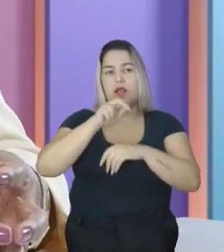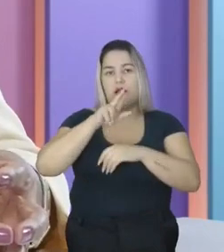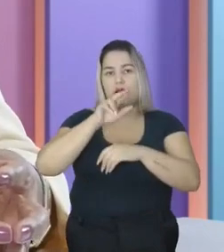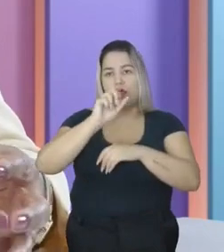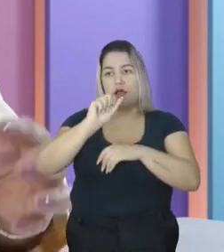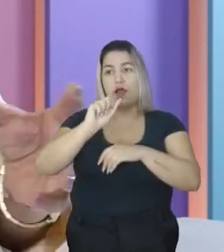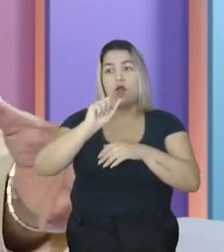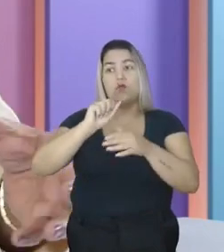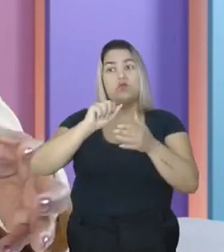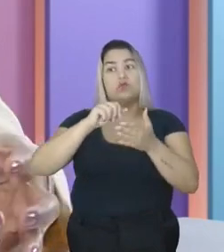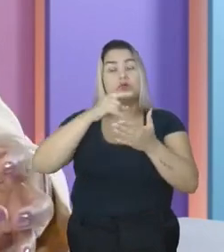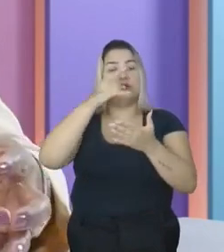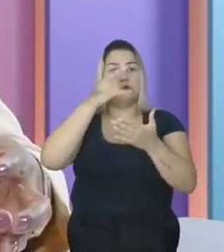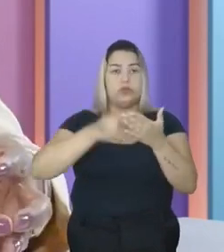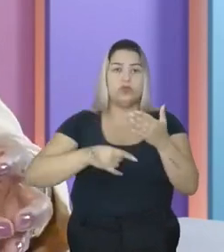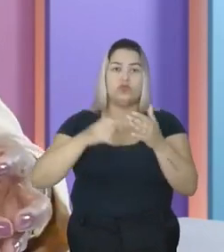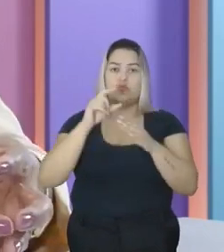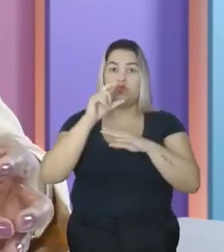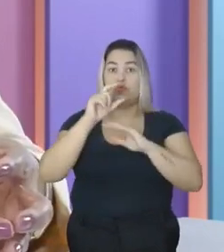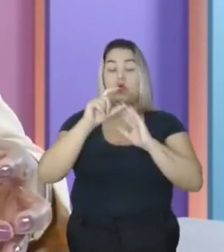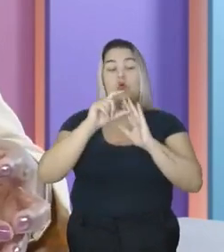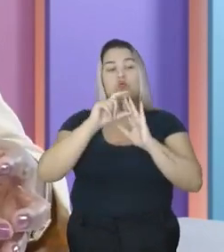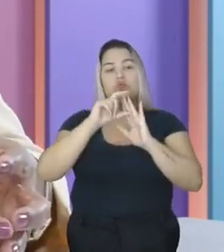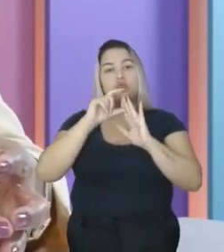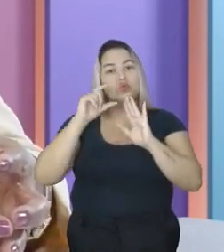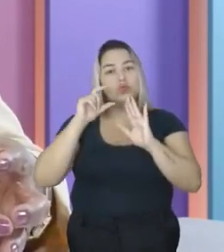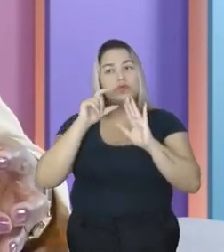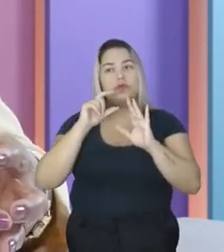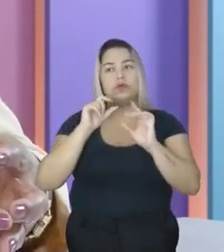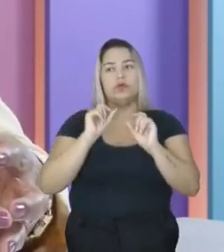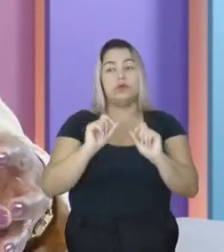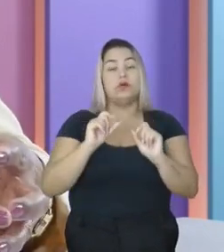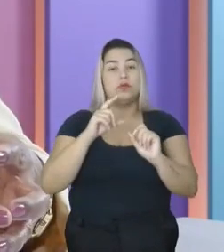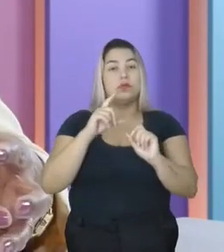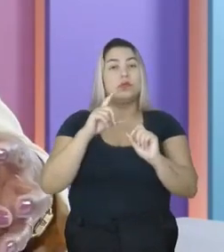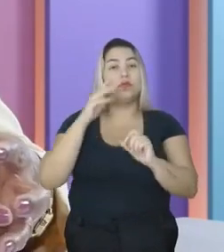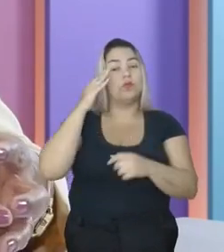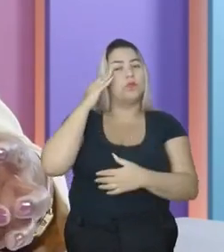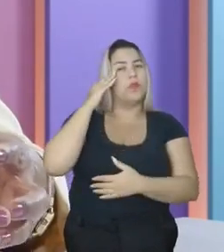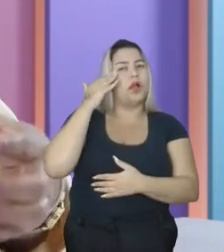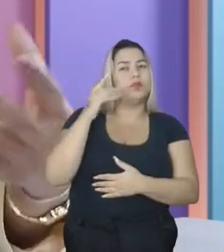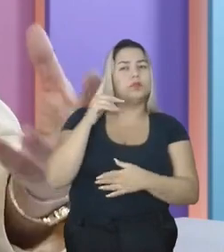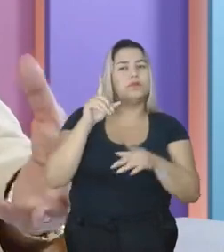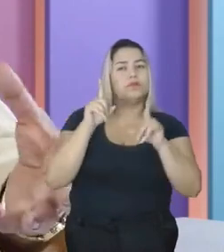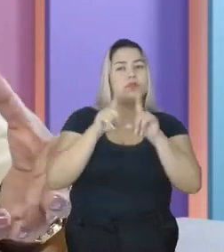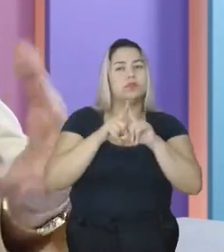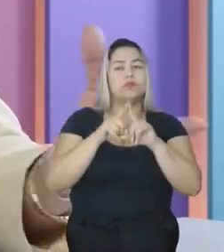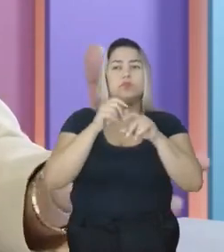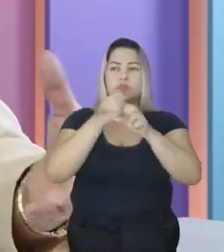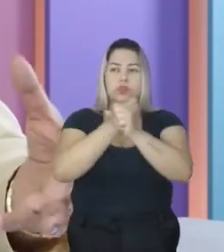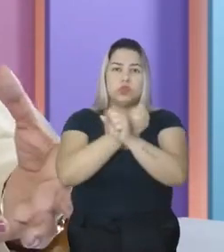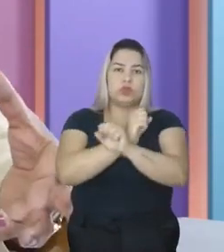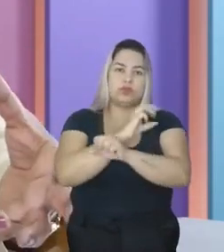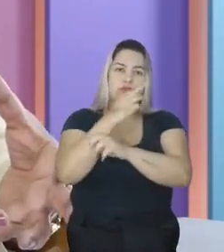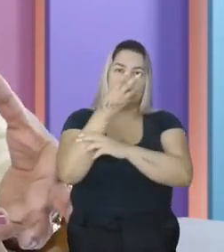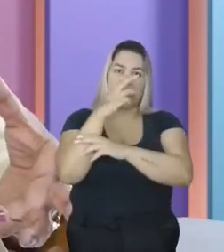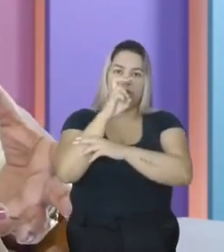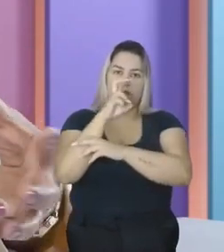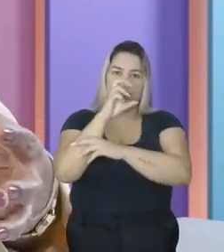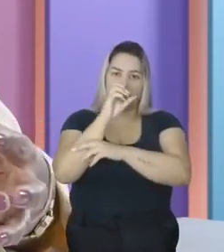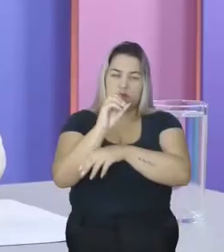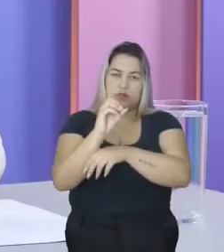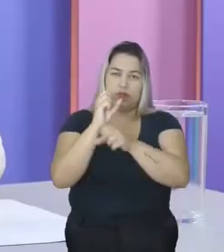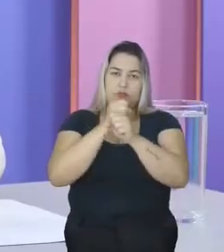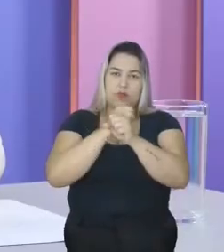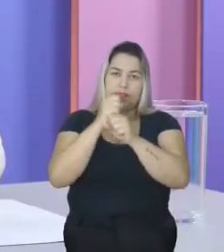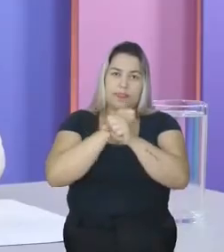documento de 2 parágrafos. Né? Então, vocês imaginam um país que escravizou durante 350